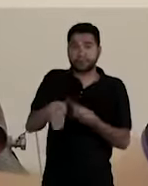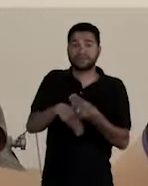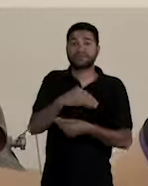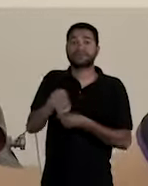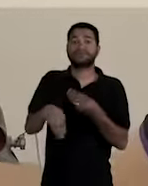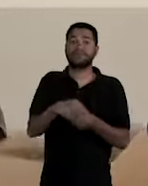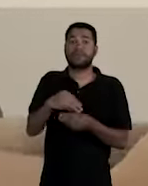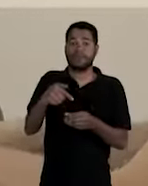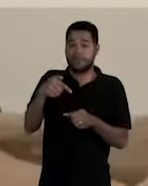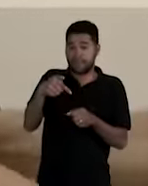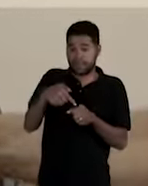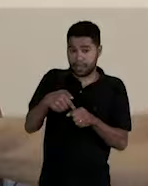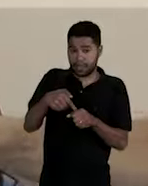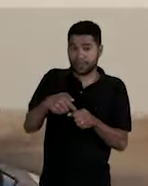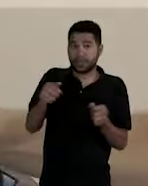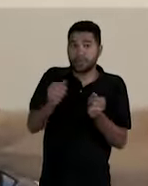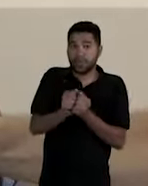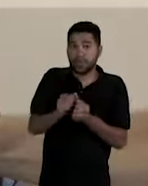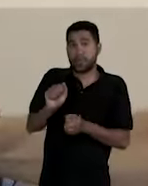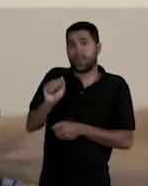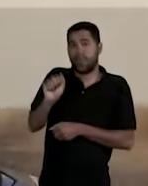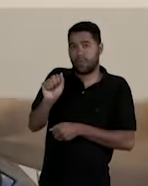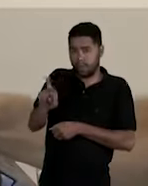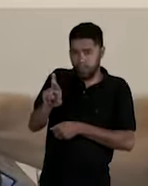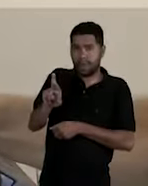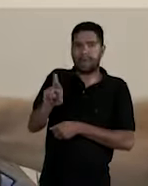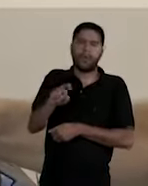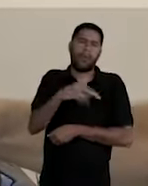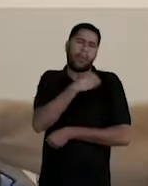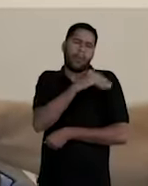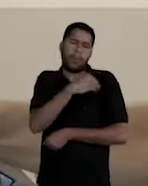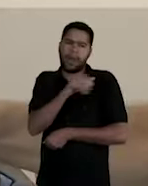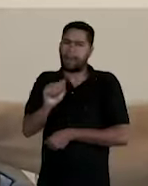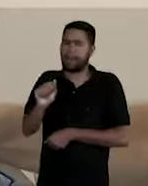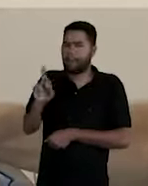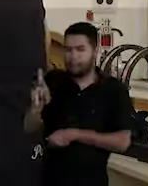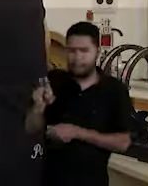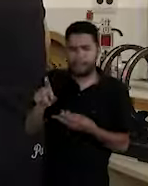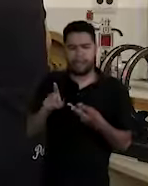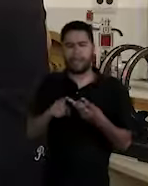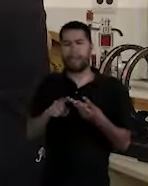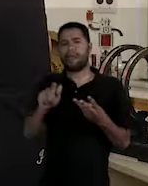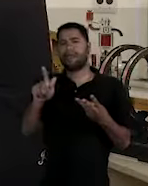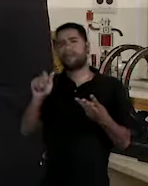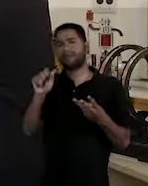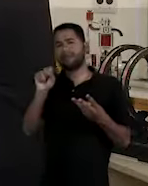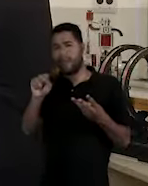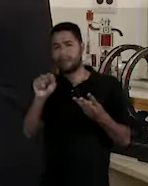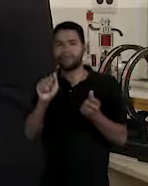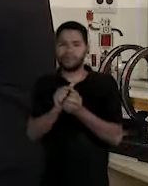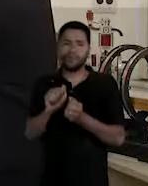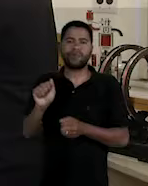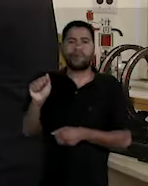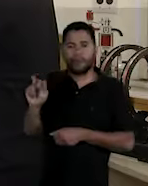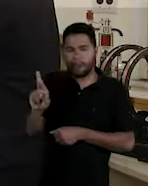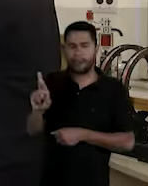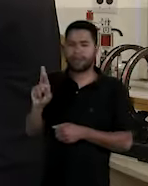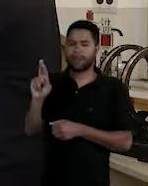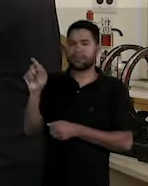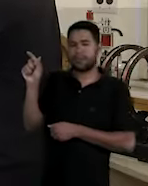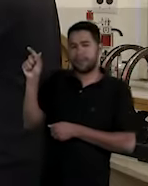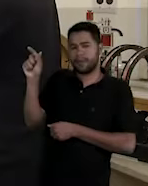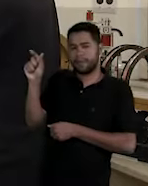da gasolina com ar, ou álcool com ar, ou gás com ar. Então o combustível vem por esse